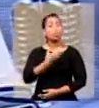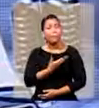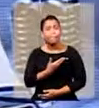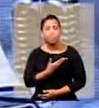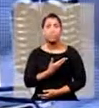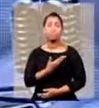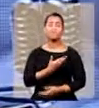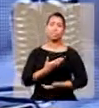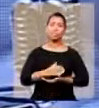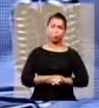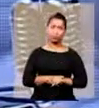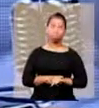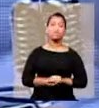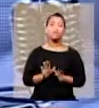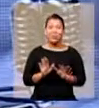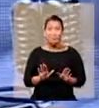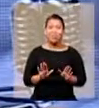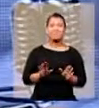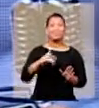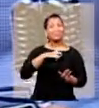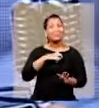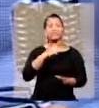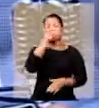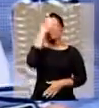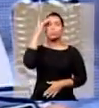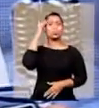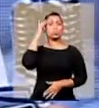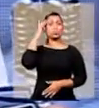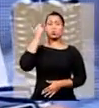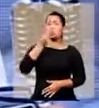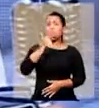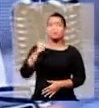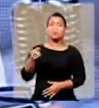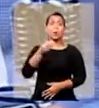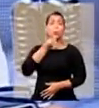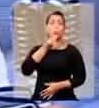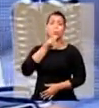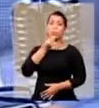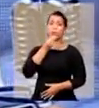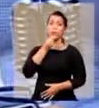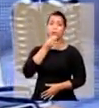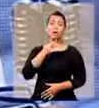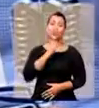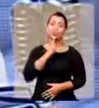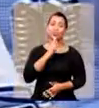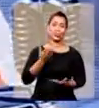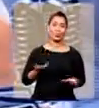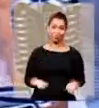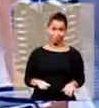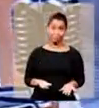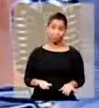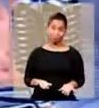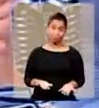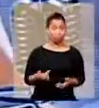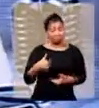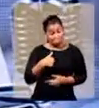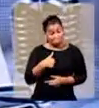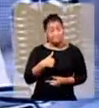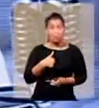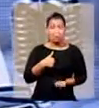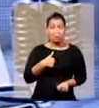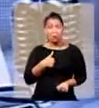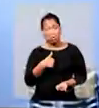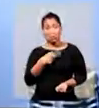tiveram a oportunidade de ter esse conhecimento. Entendeu? Então, eu atribuo mais à falta de conhecimento. E nós